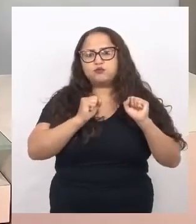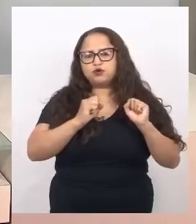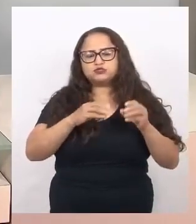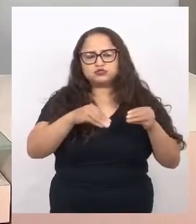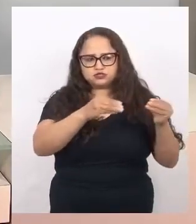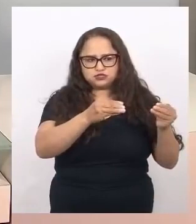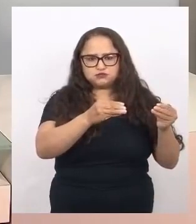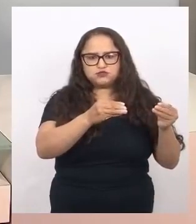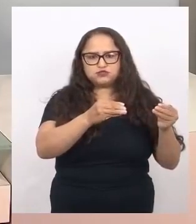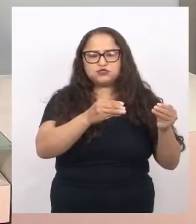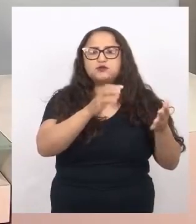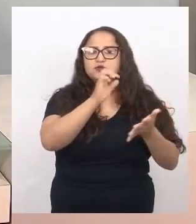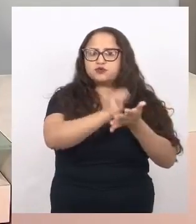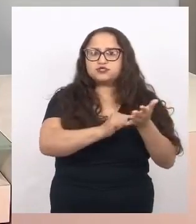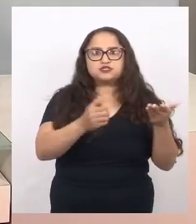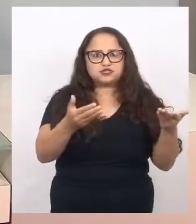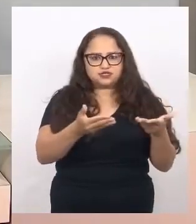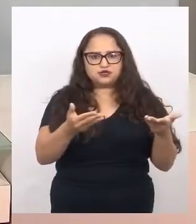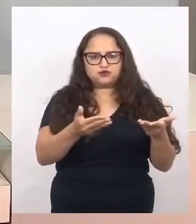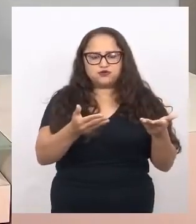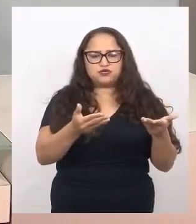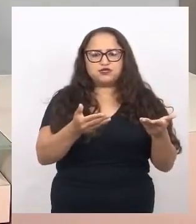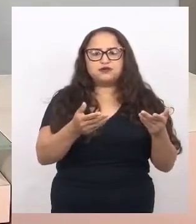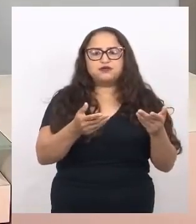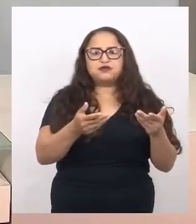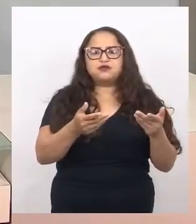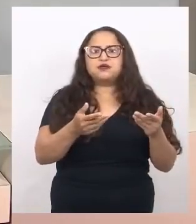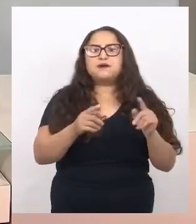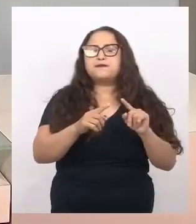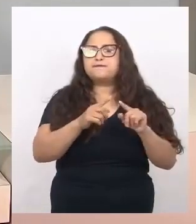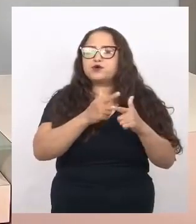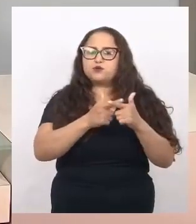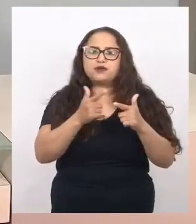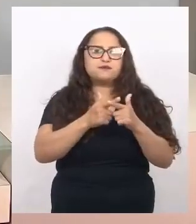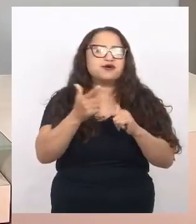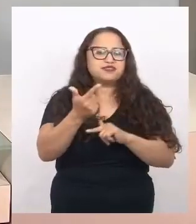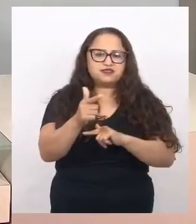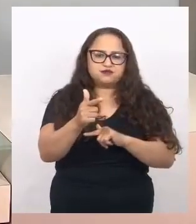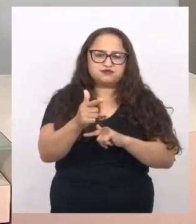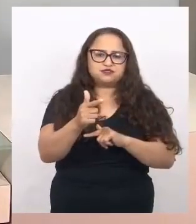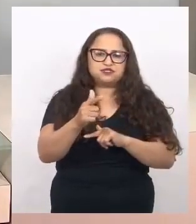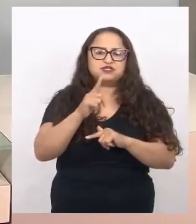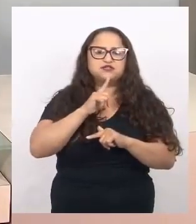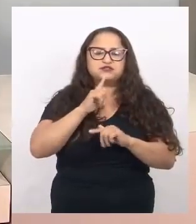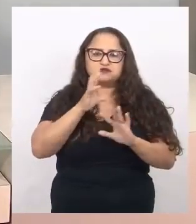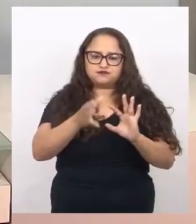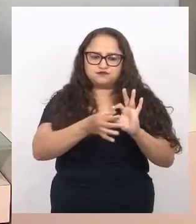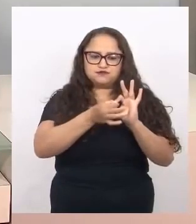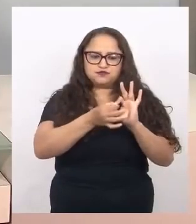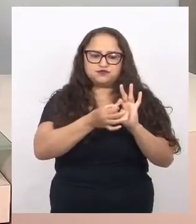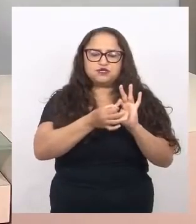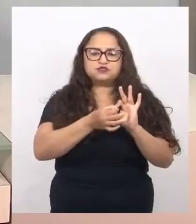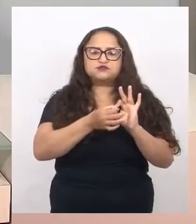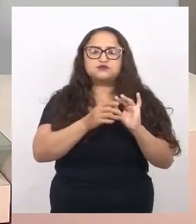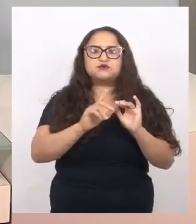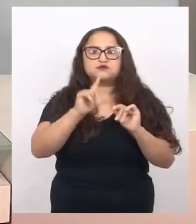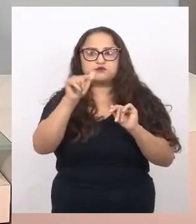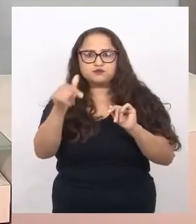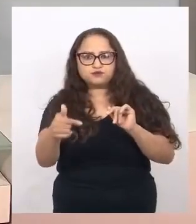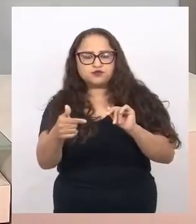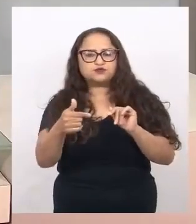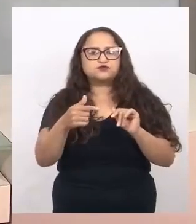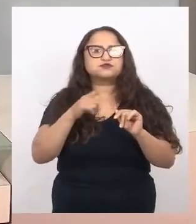atribuir para o contratado agora Proatec, não tem problema, ele fica vinculado a pegar aulas regulares lá na